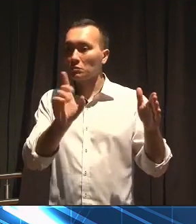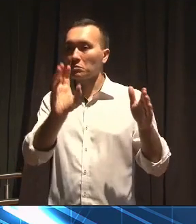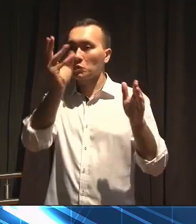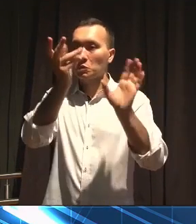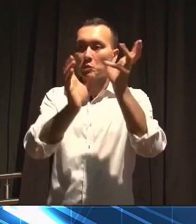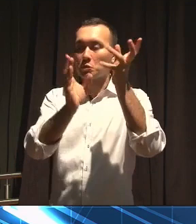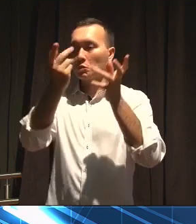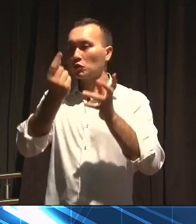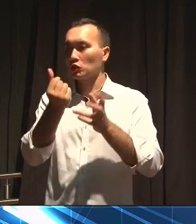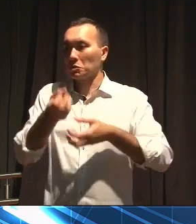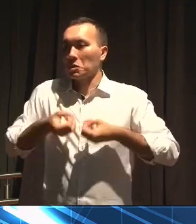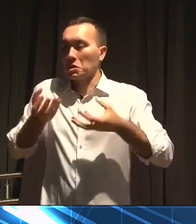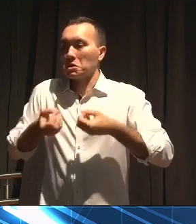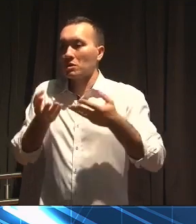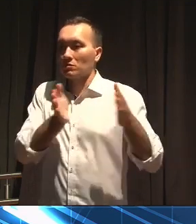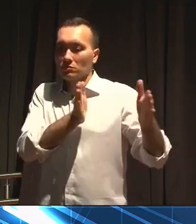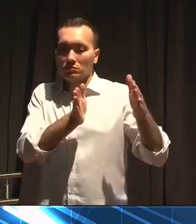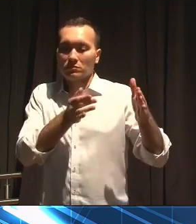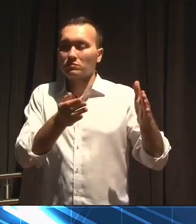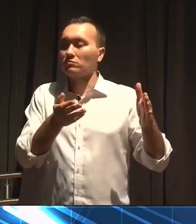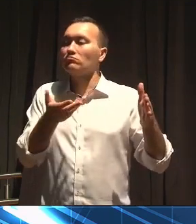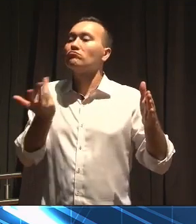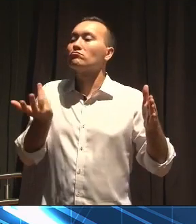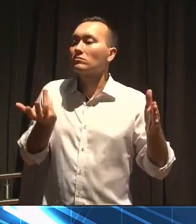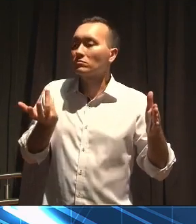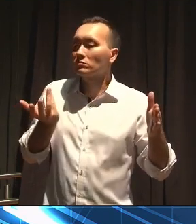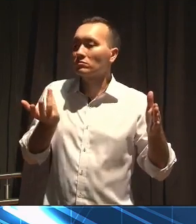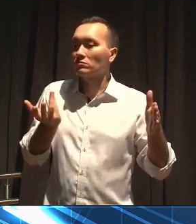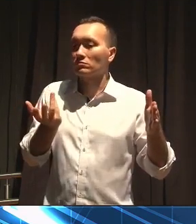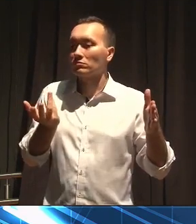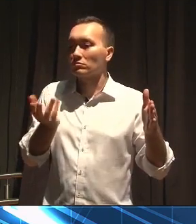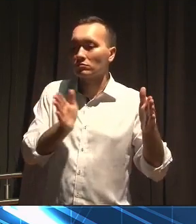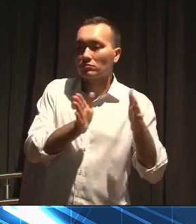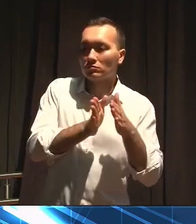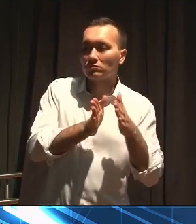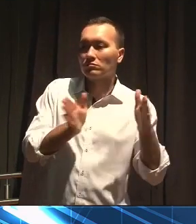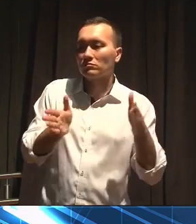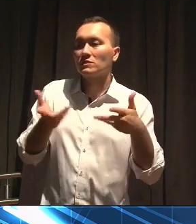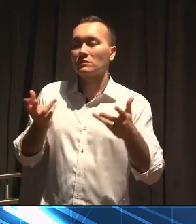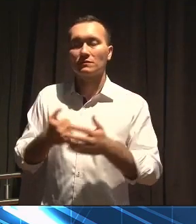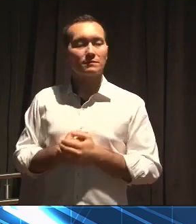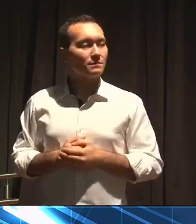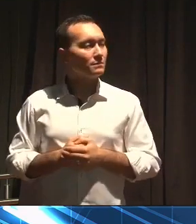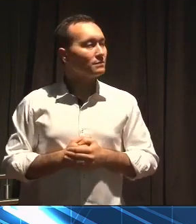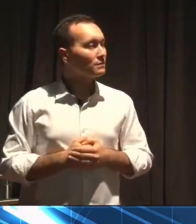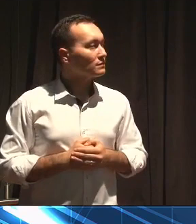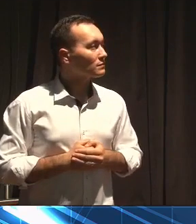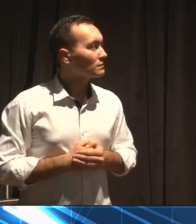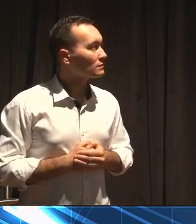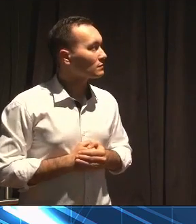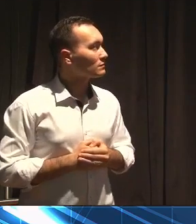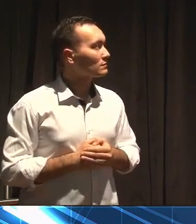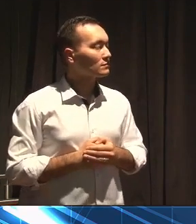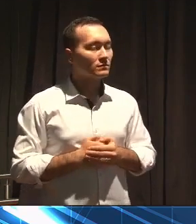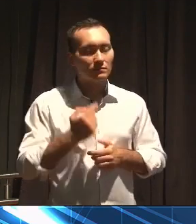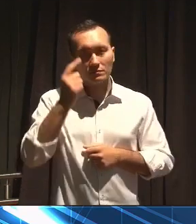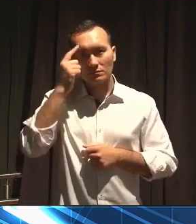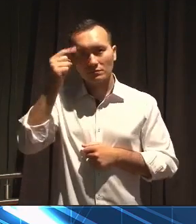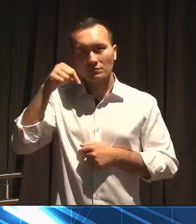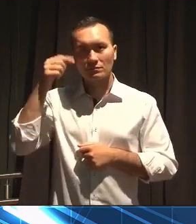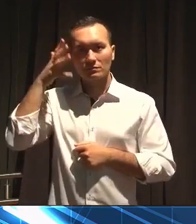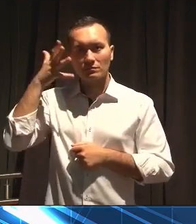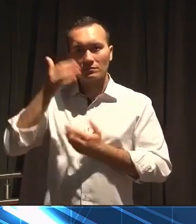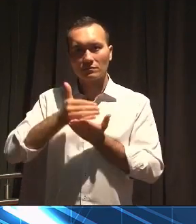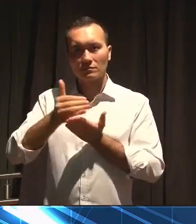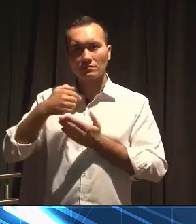Então, o primeiro KPI que nós trouxemos e que nós começamos a comparar, e como eu havia falado lá no começo, em